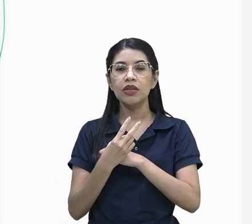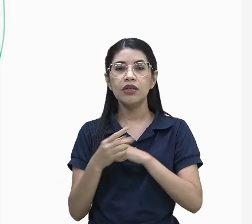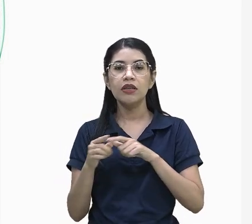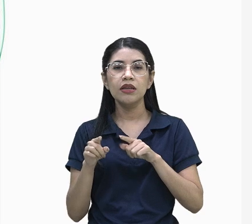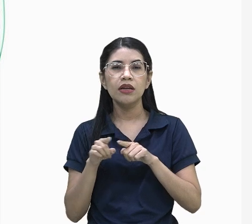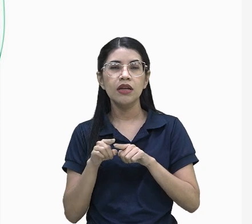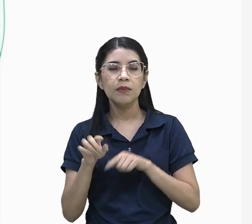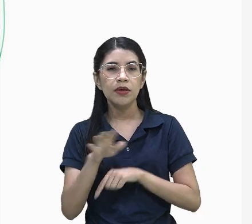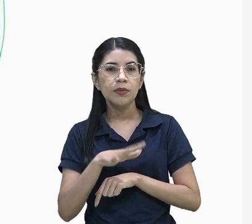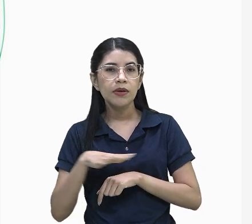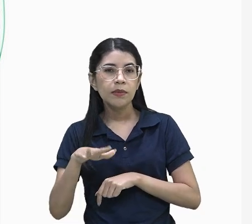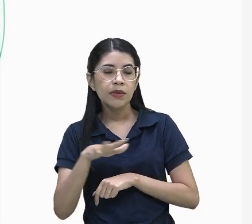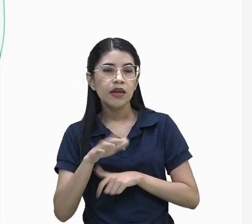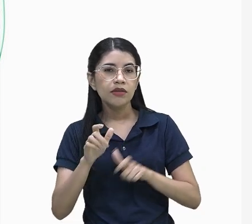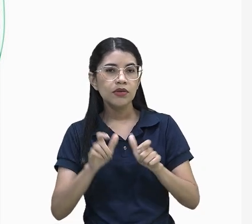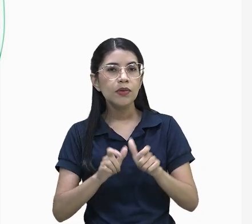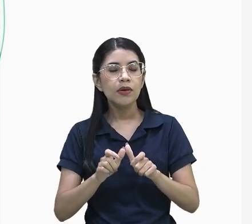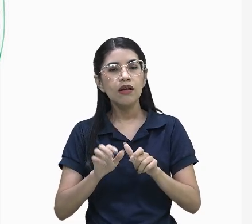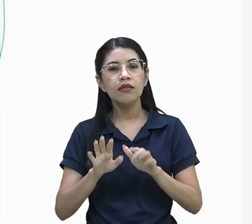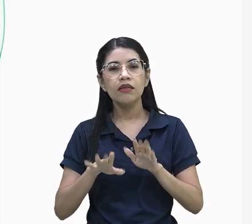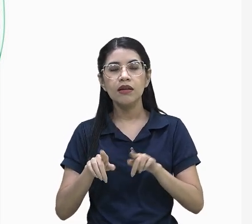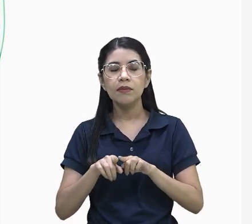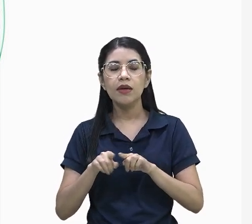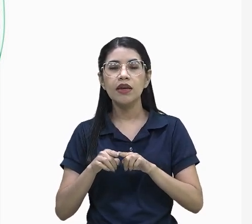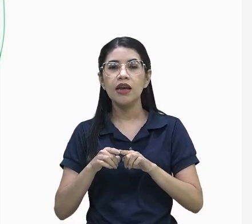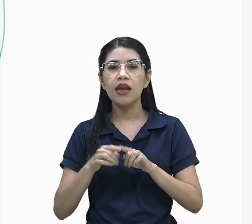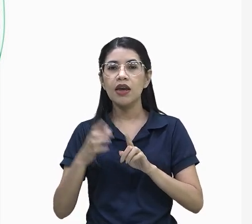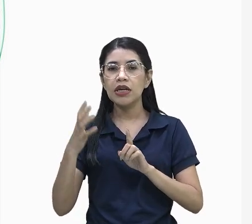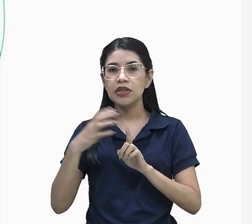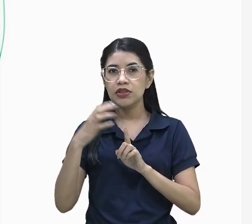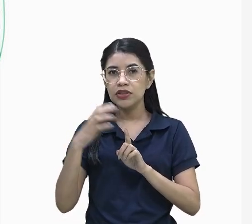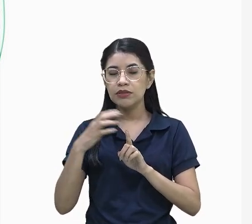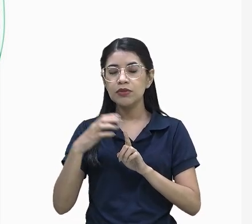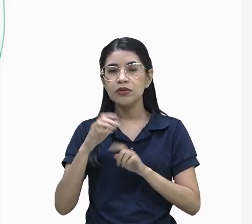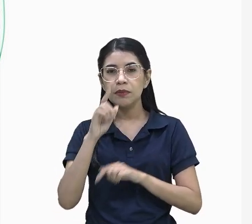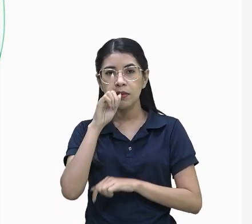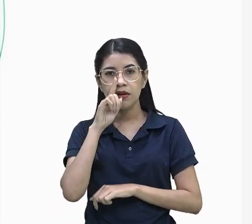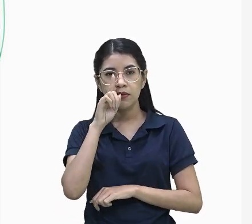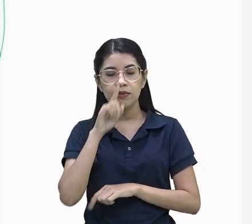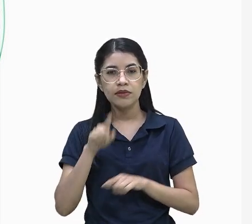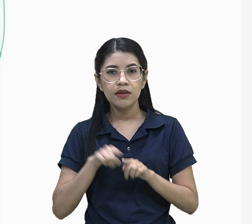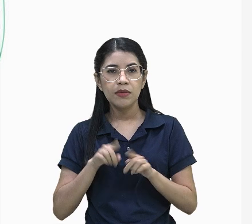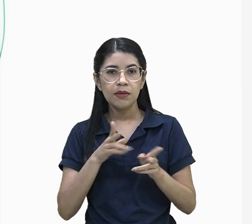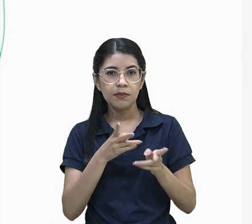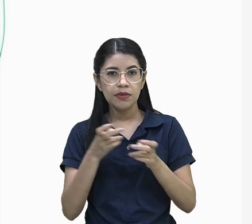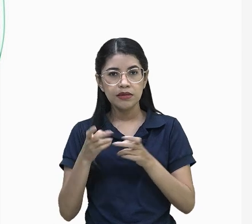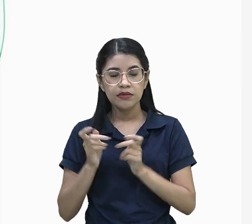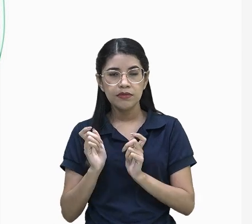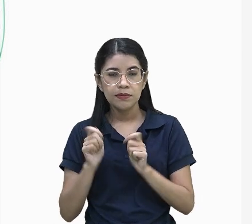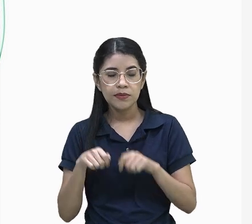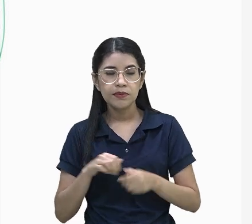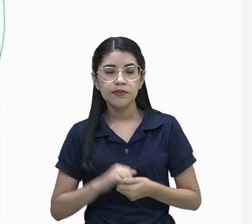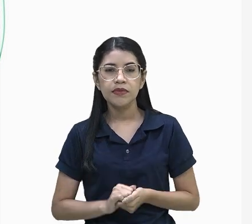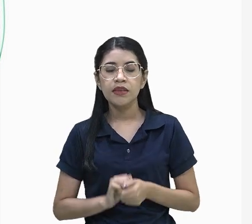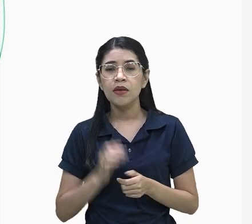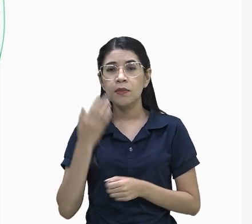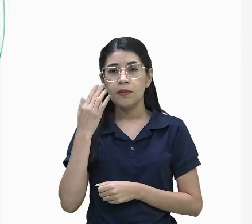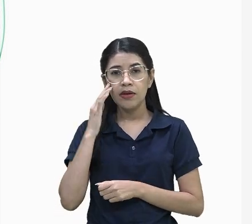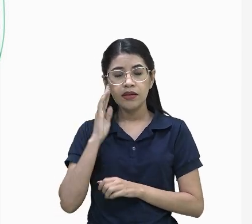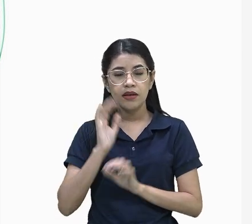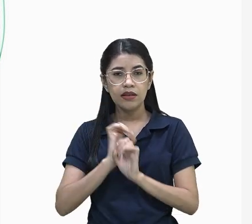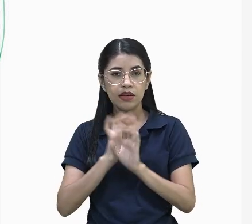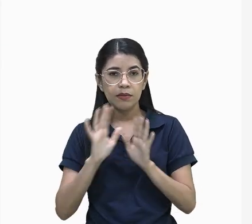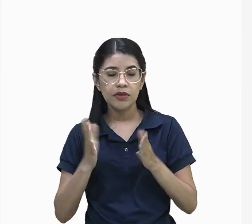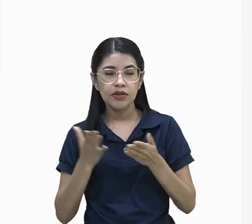com o ambiente e a percepção de estímulos nocivos. Para a gente entender um pouquinho, nós